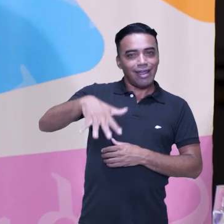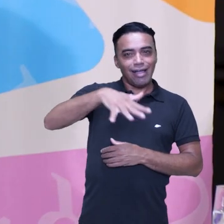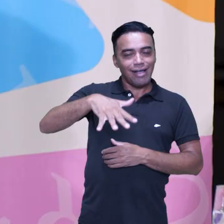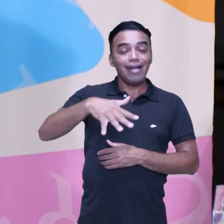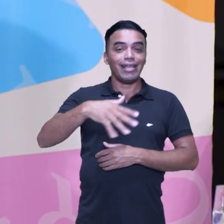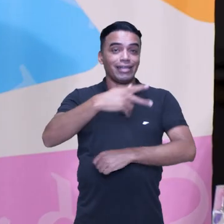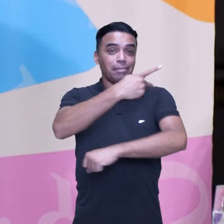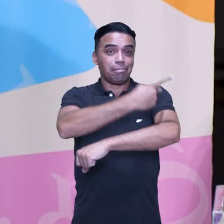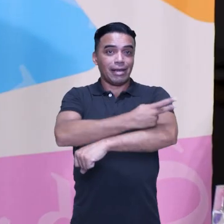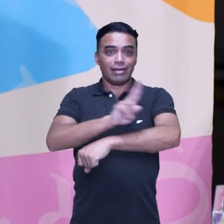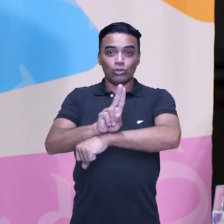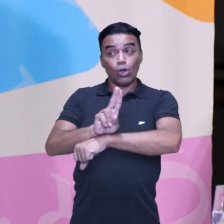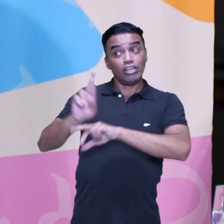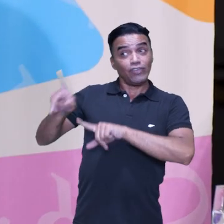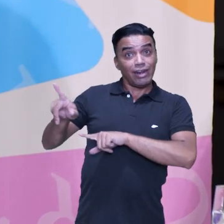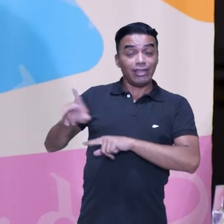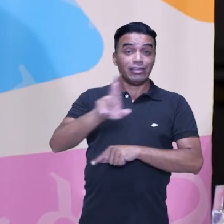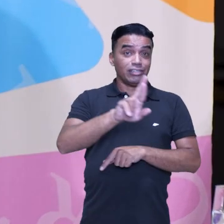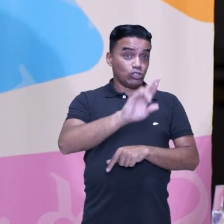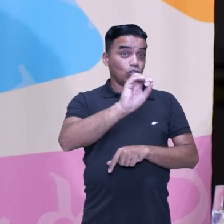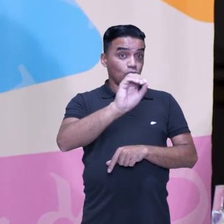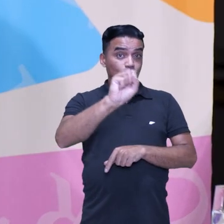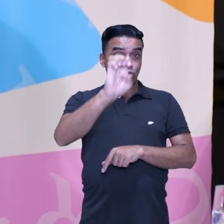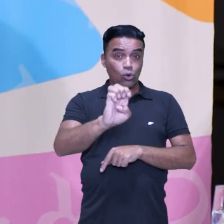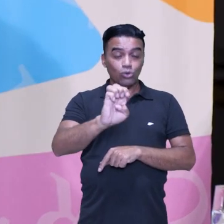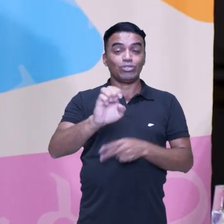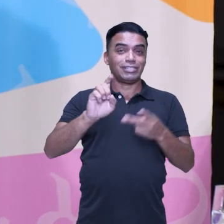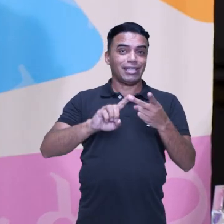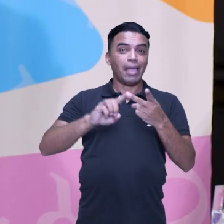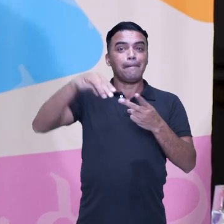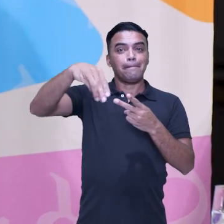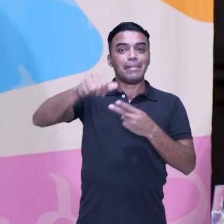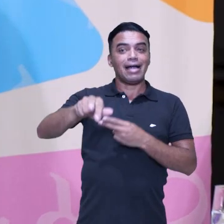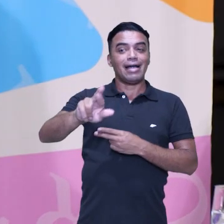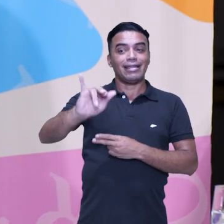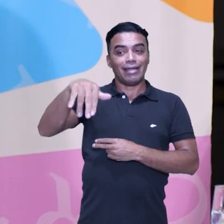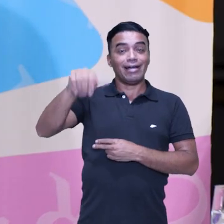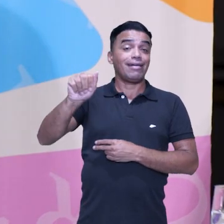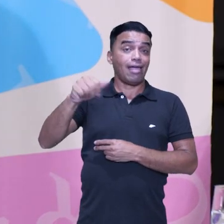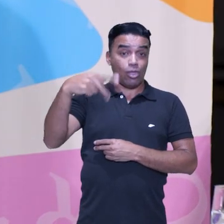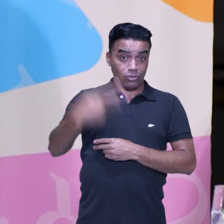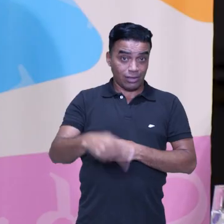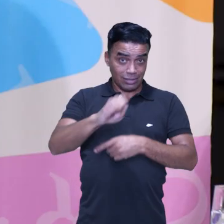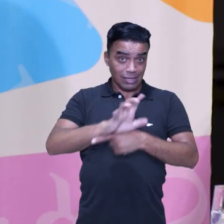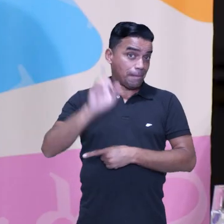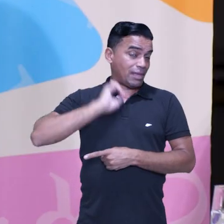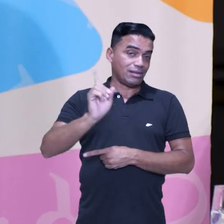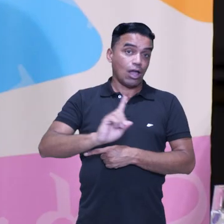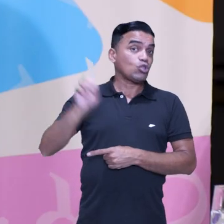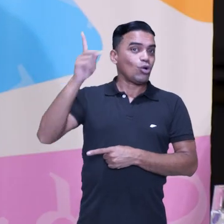Paracatu. Diferente da Rose e da Mariana, eu não sou daqui, eu sou de São Paulo. Estou aqui